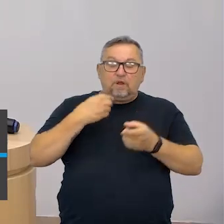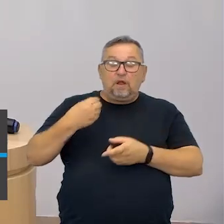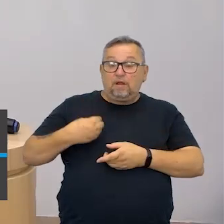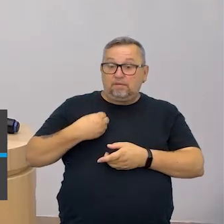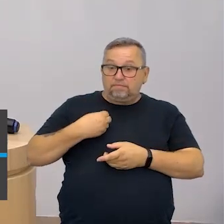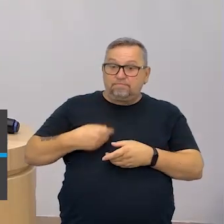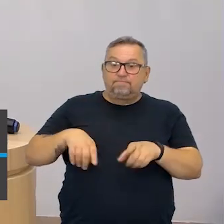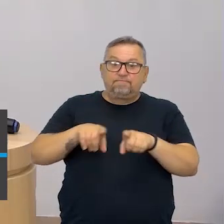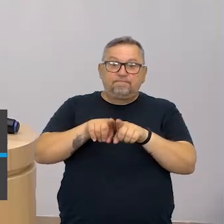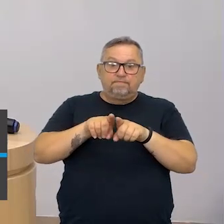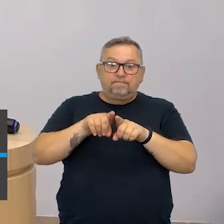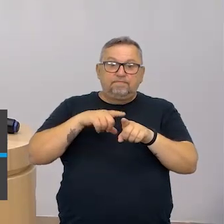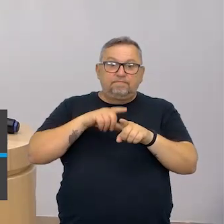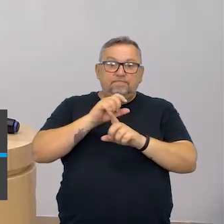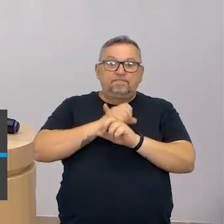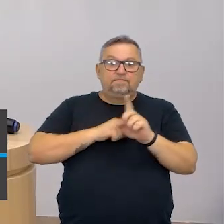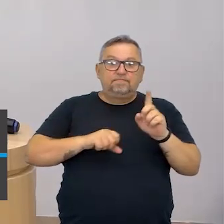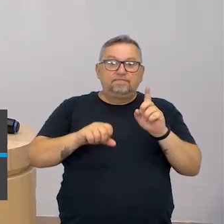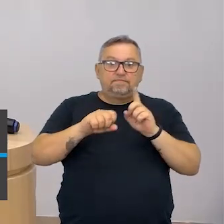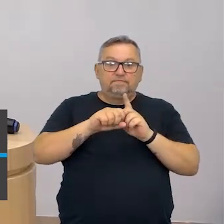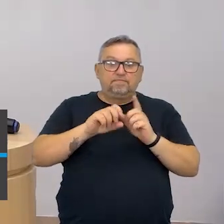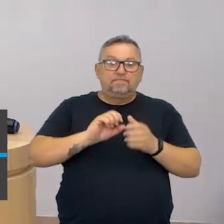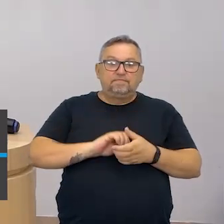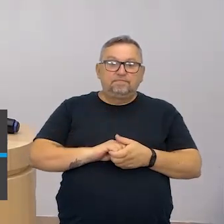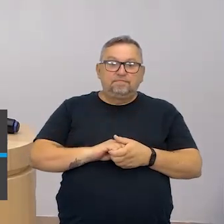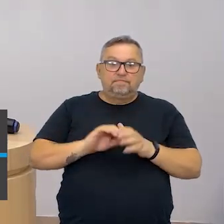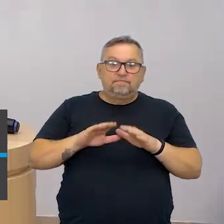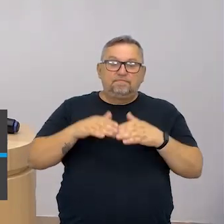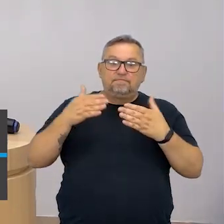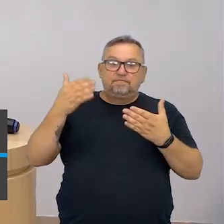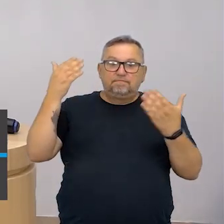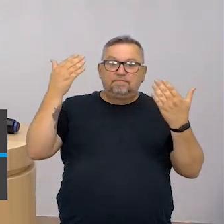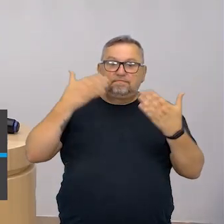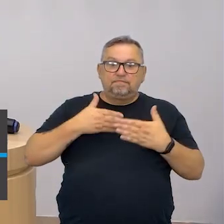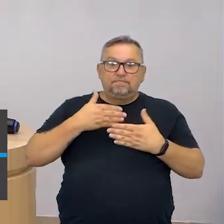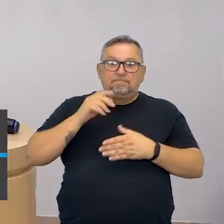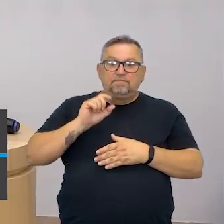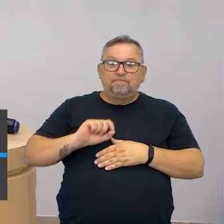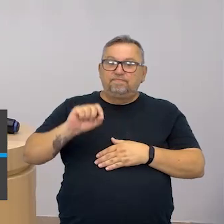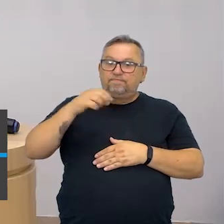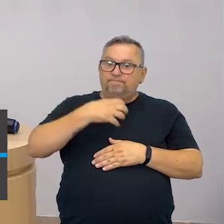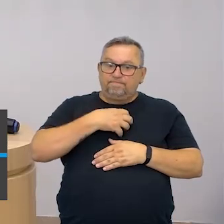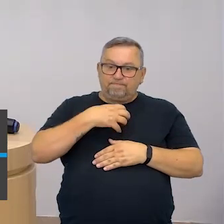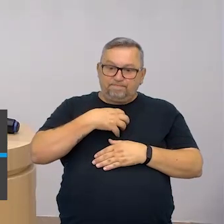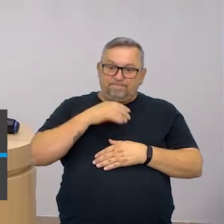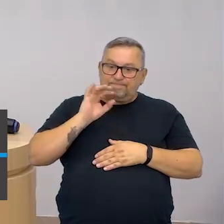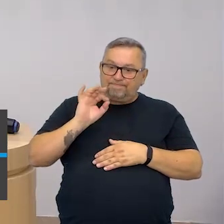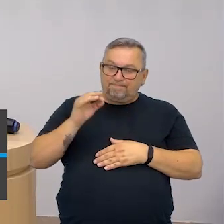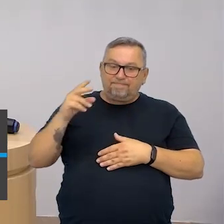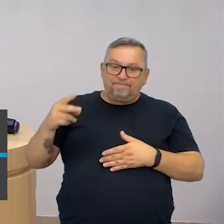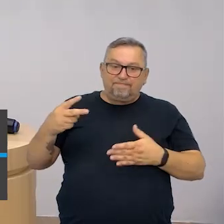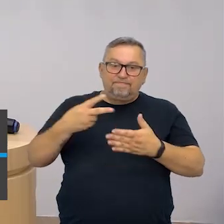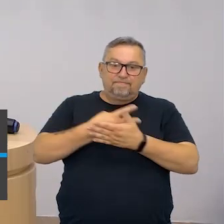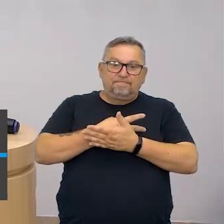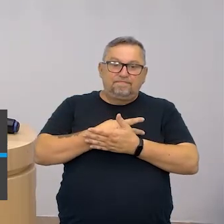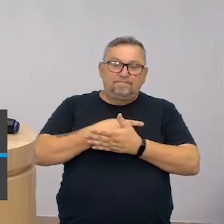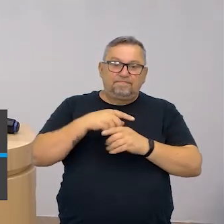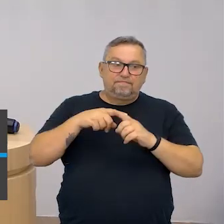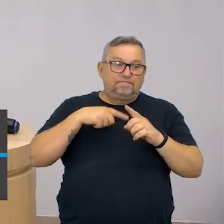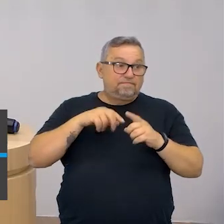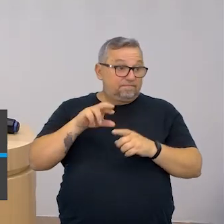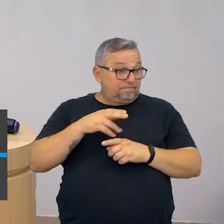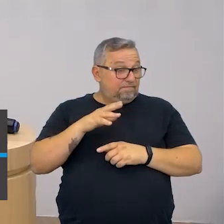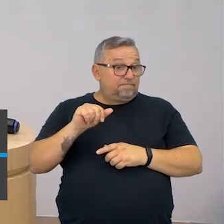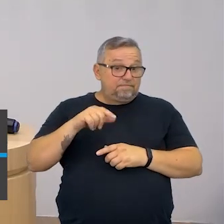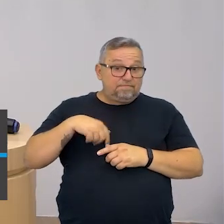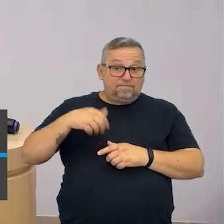biológicas, até mesmo a sociologia, para provar de uma maneira equivocada, obviamente, que uma raça